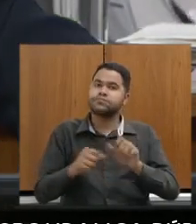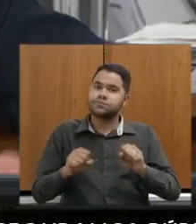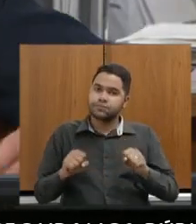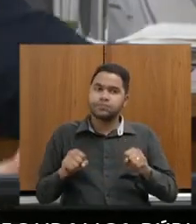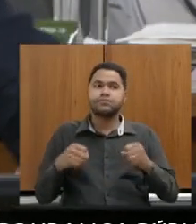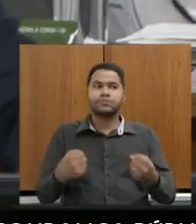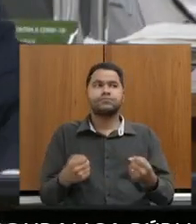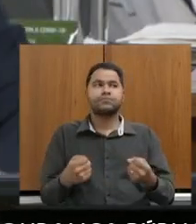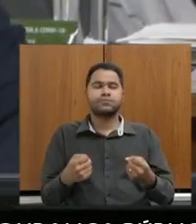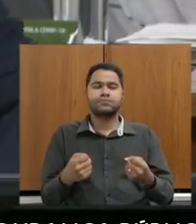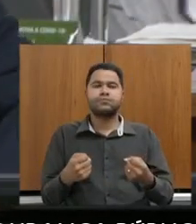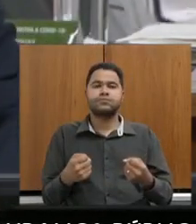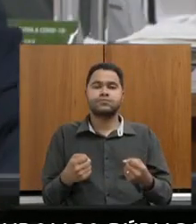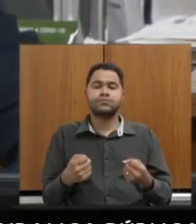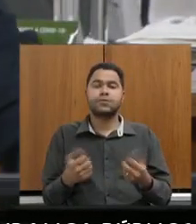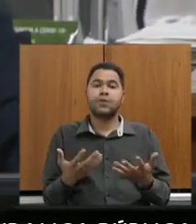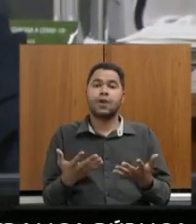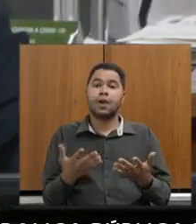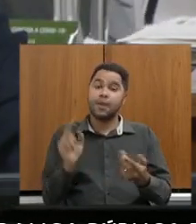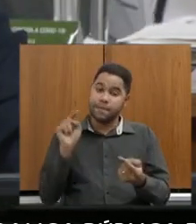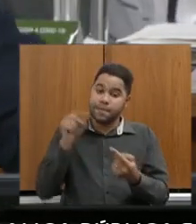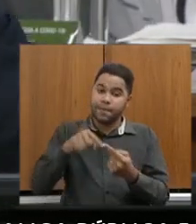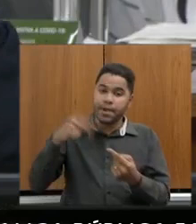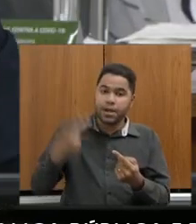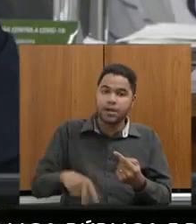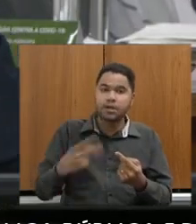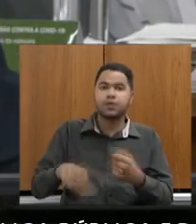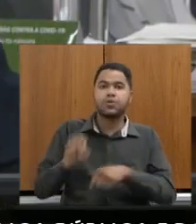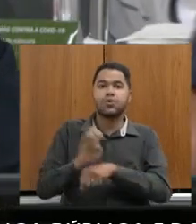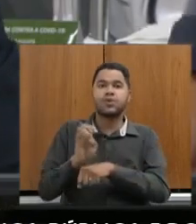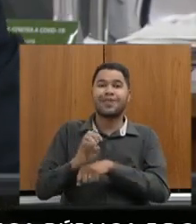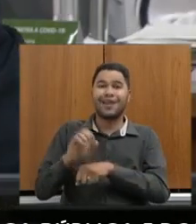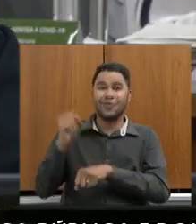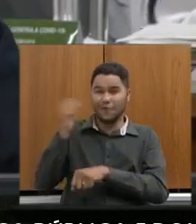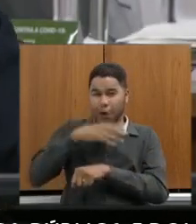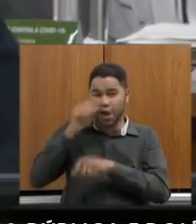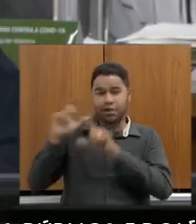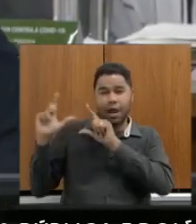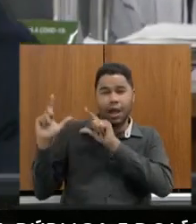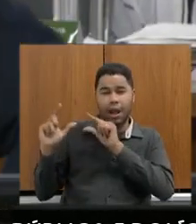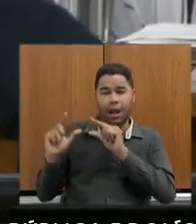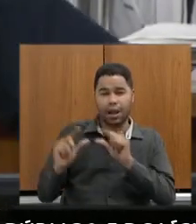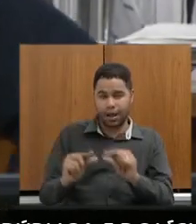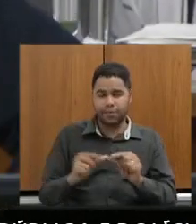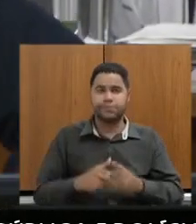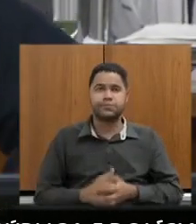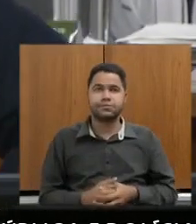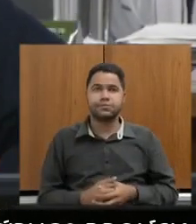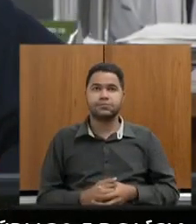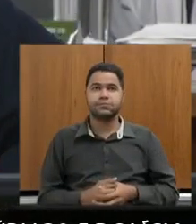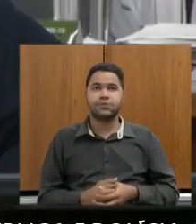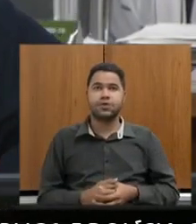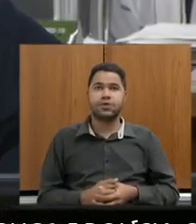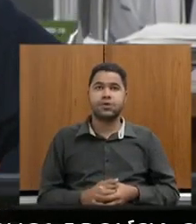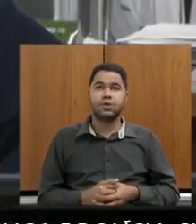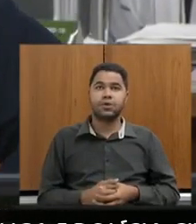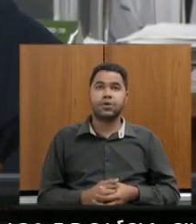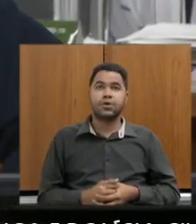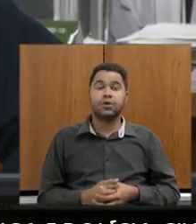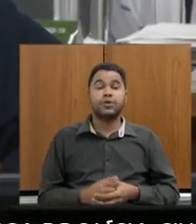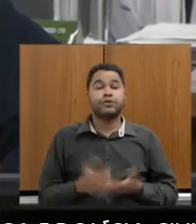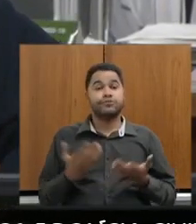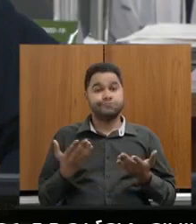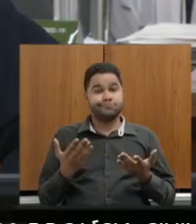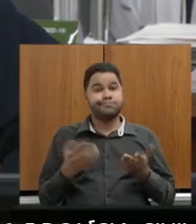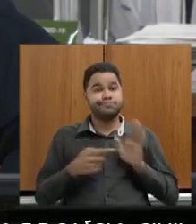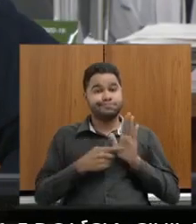essa essa essa meta do Estado de redução da violência pode passar e aqui esse é o mal